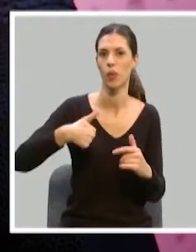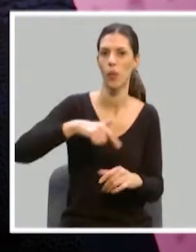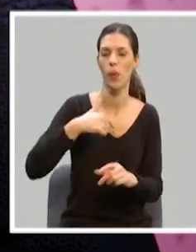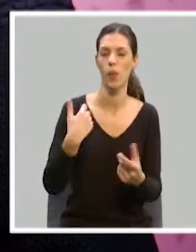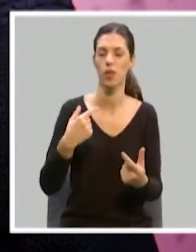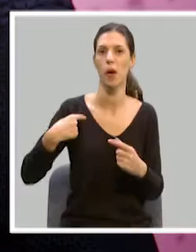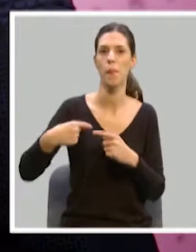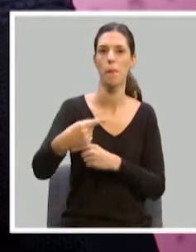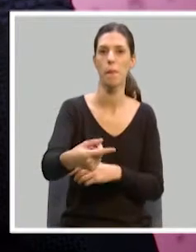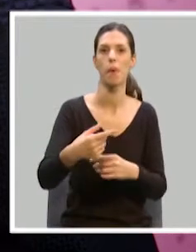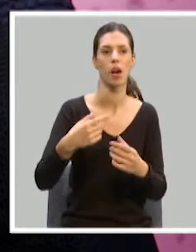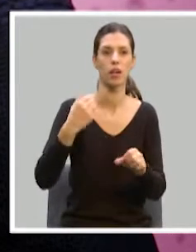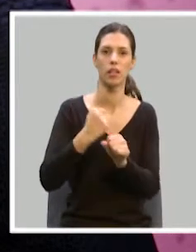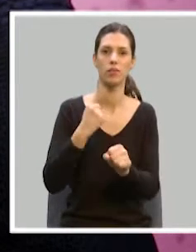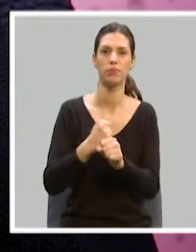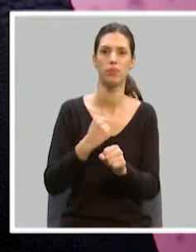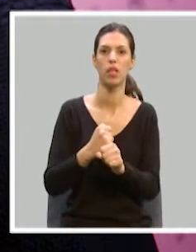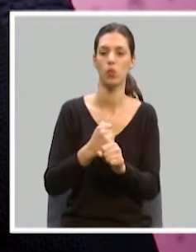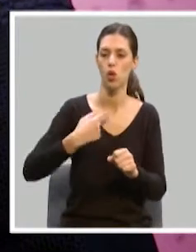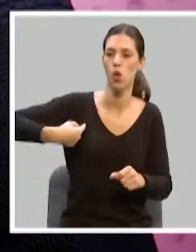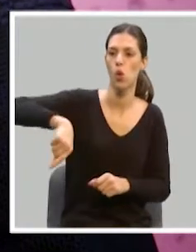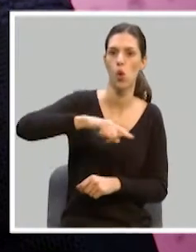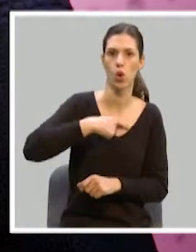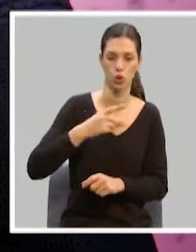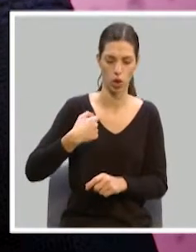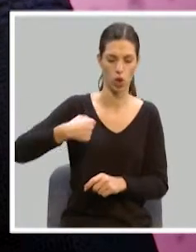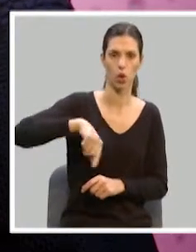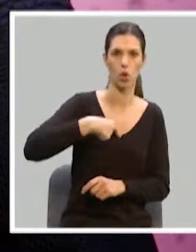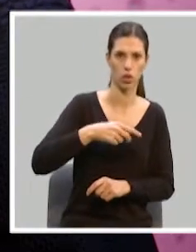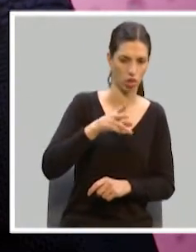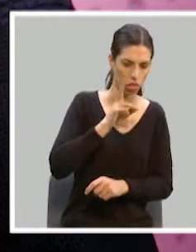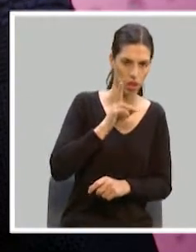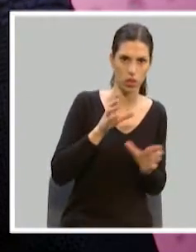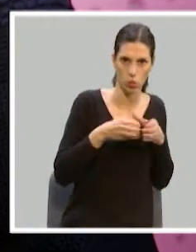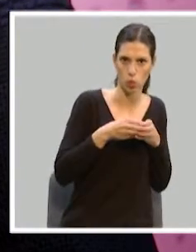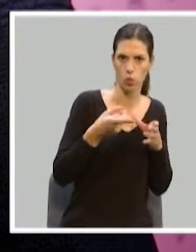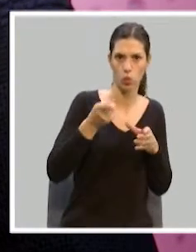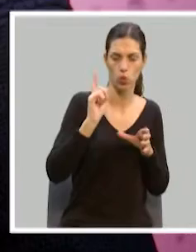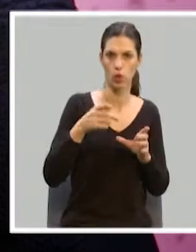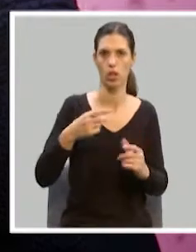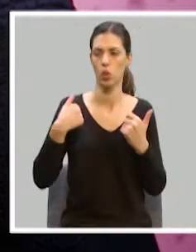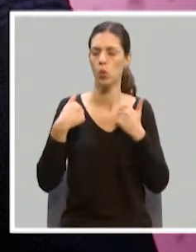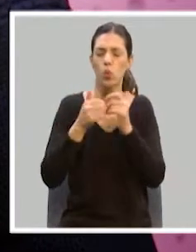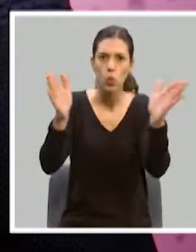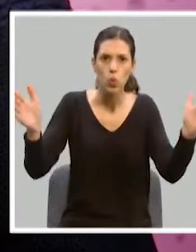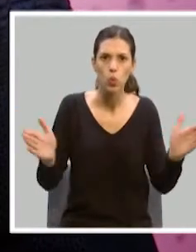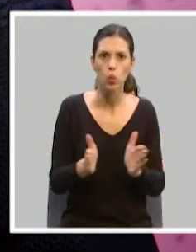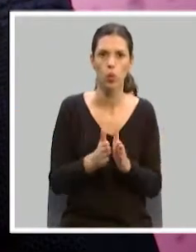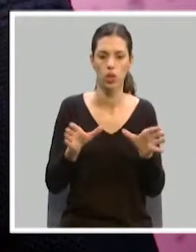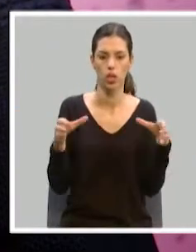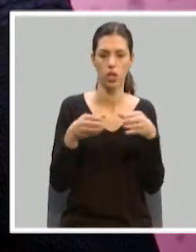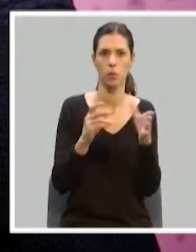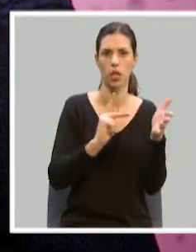nós trabalhamos todos os dias para isso e quando digo nós é uma equipa não é a nossa direção é toda toda a gente qual trabalha desde o